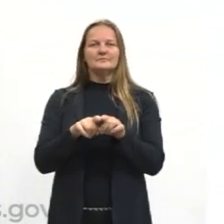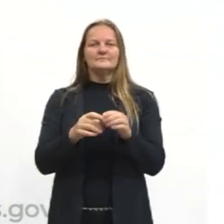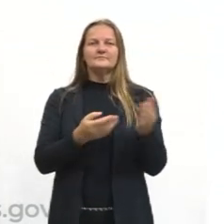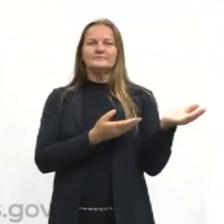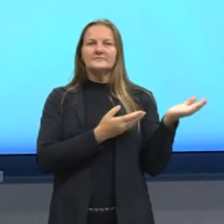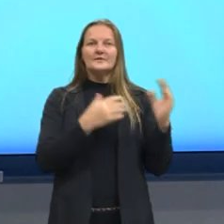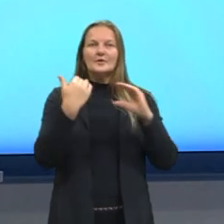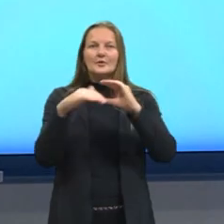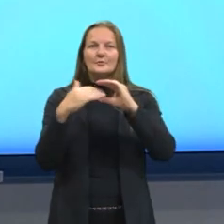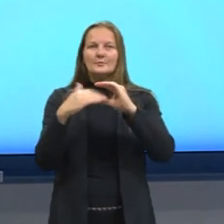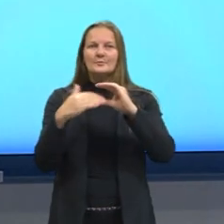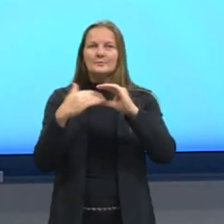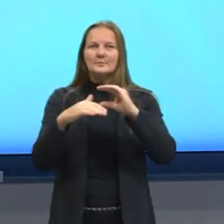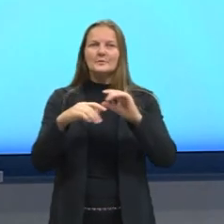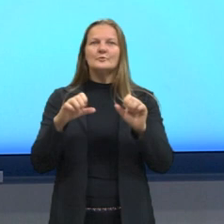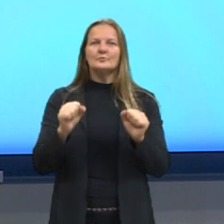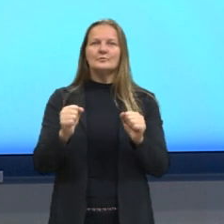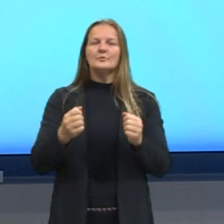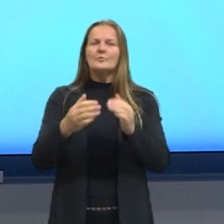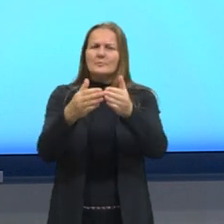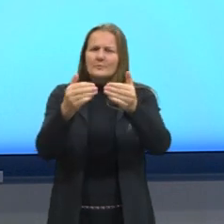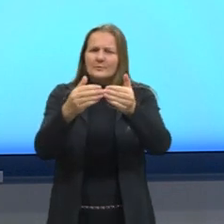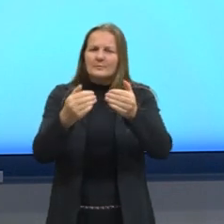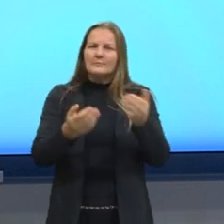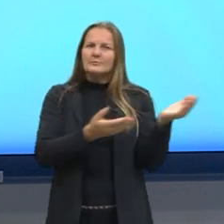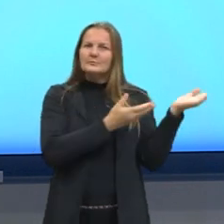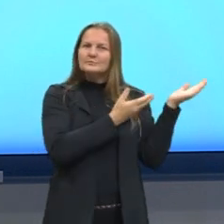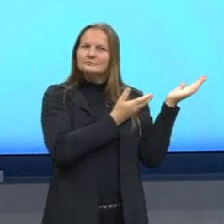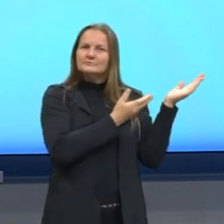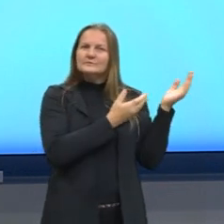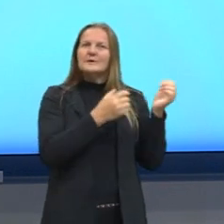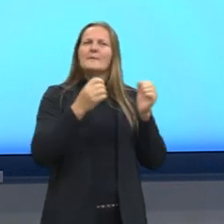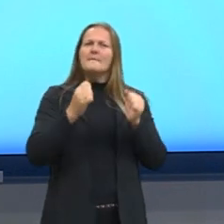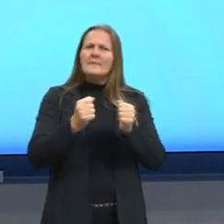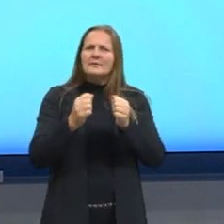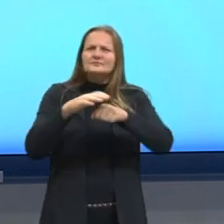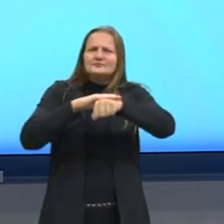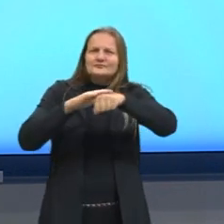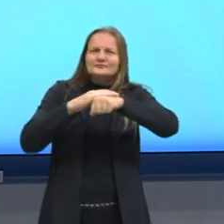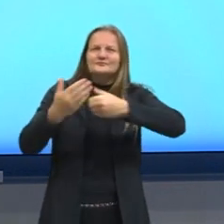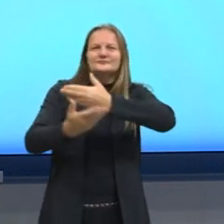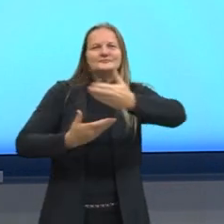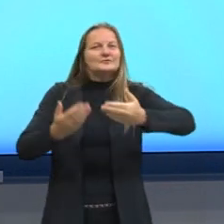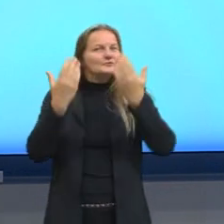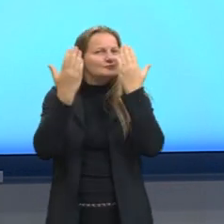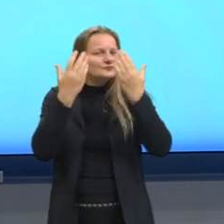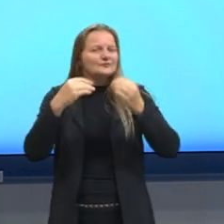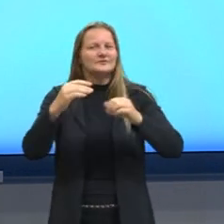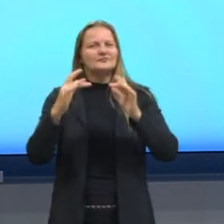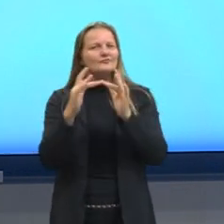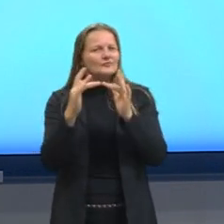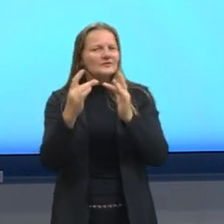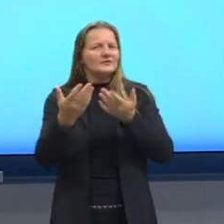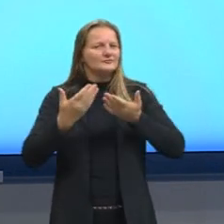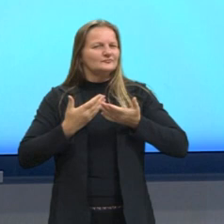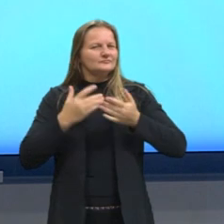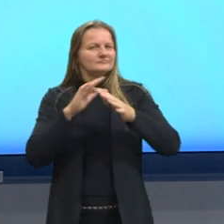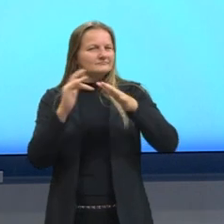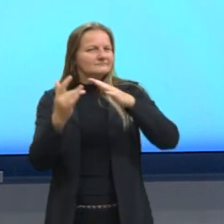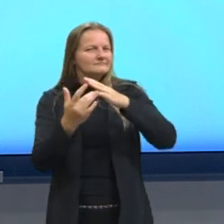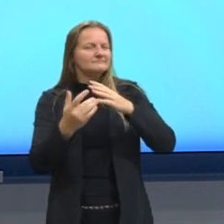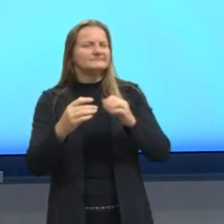o meu e-mail educar e eu peço que vocês se precisarem Se quiserem conversar tirar alguma dúvida entre em